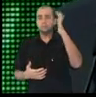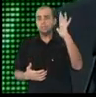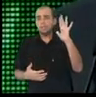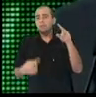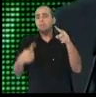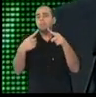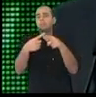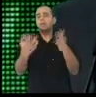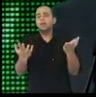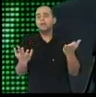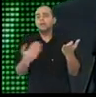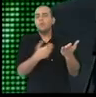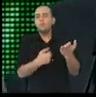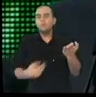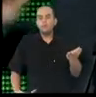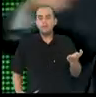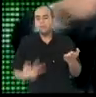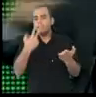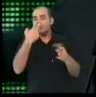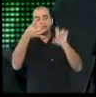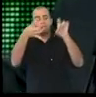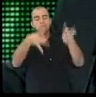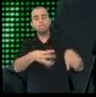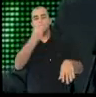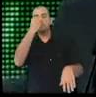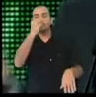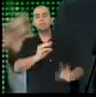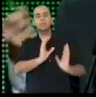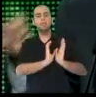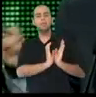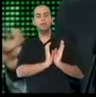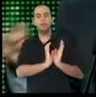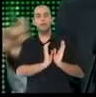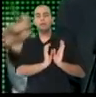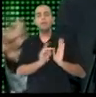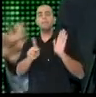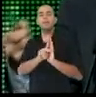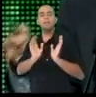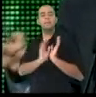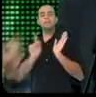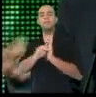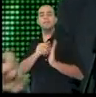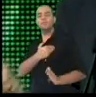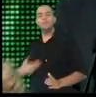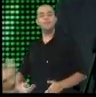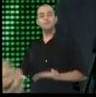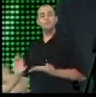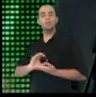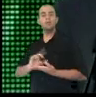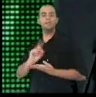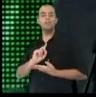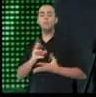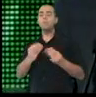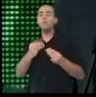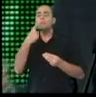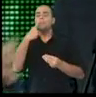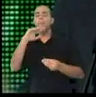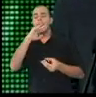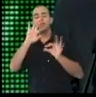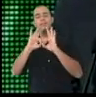o governo deixou as APAES, que são entidades que não são governamentais, de gente, inclusive muitos pais de crianças que nascem